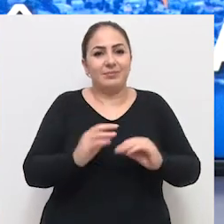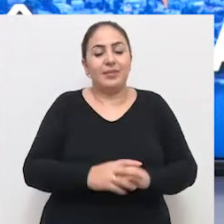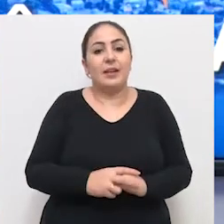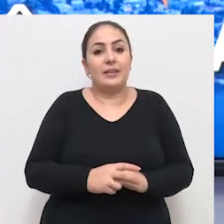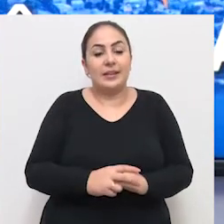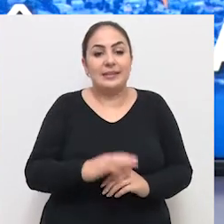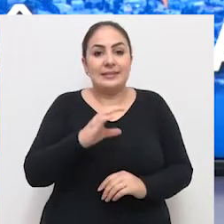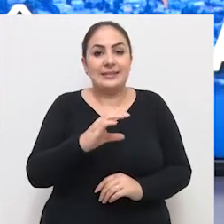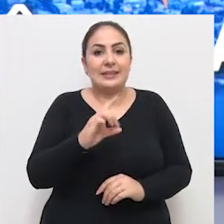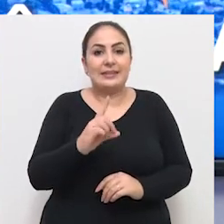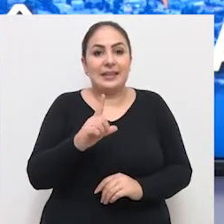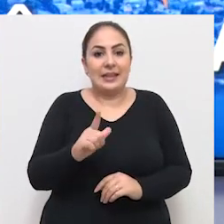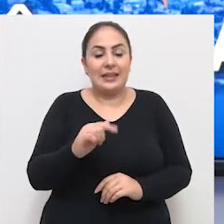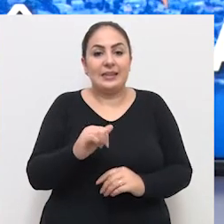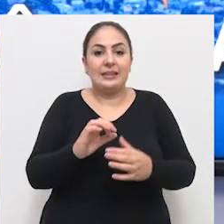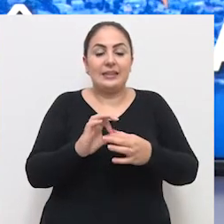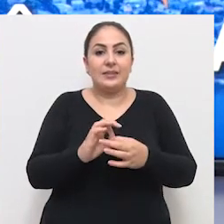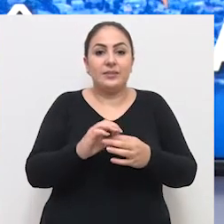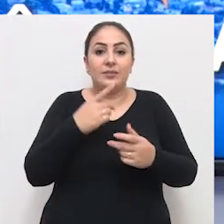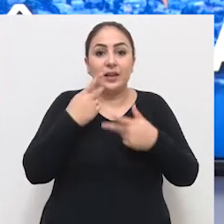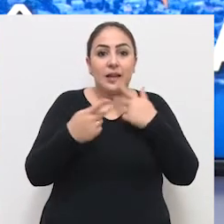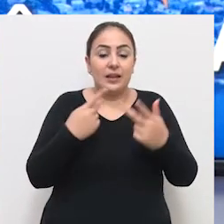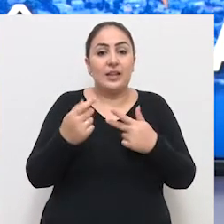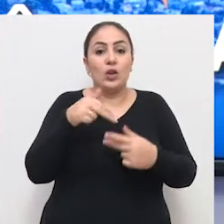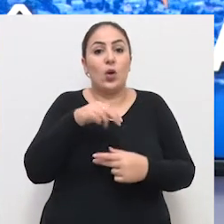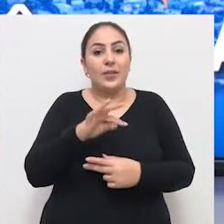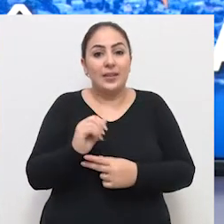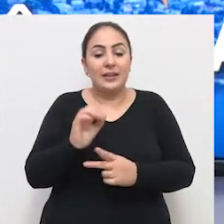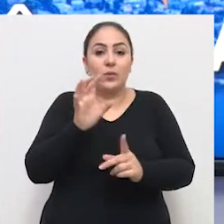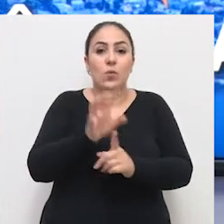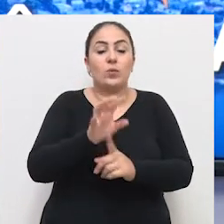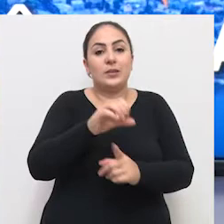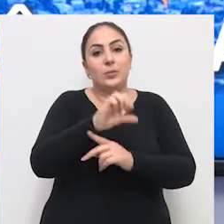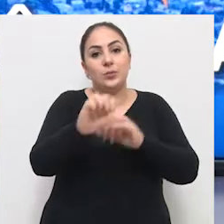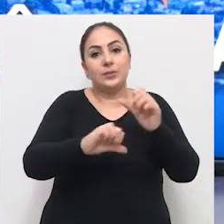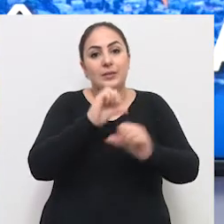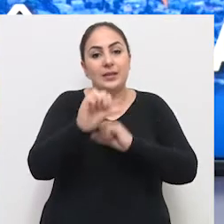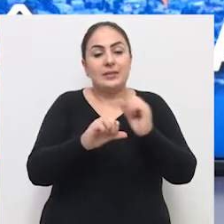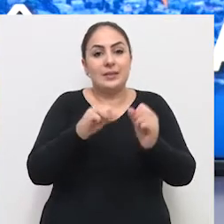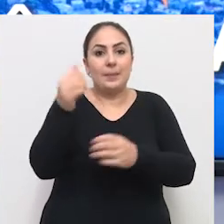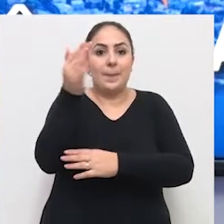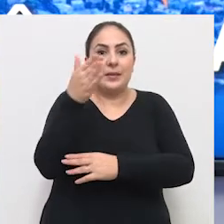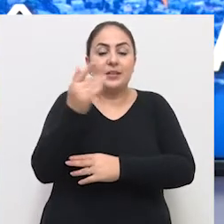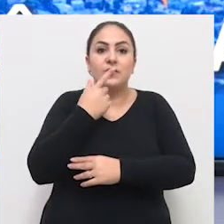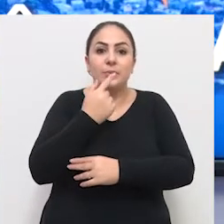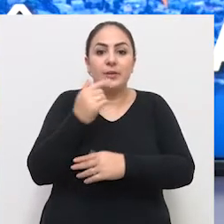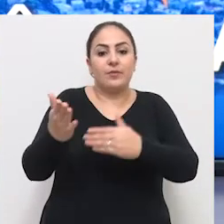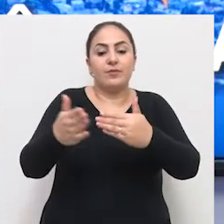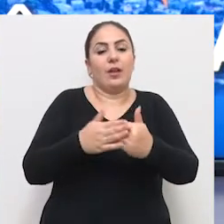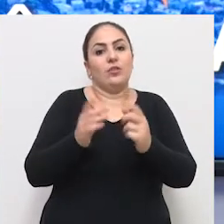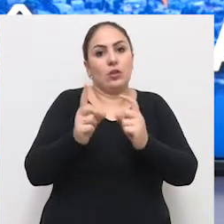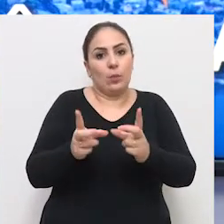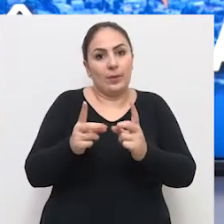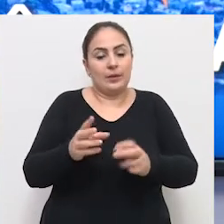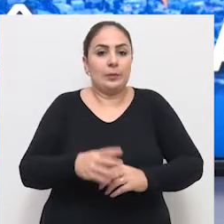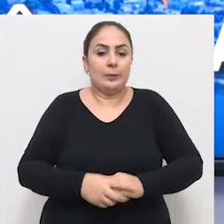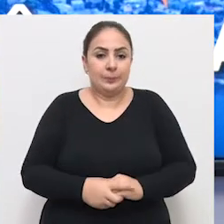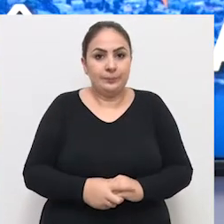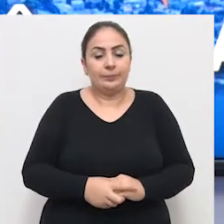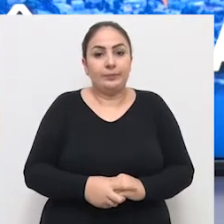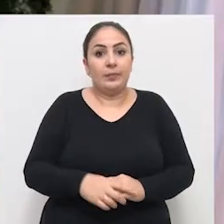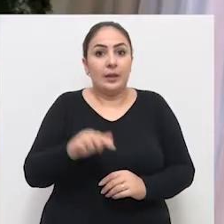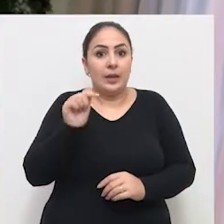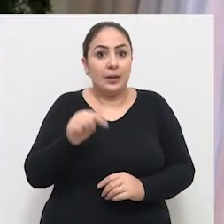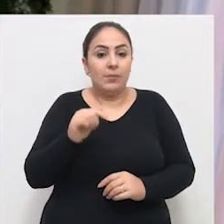Boa noite. CDL emite nota de repúdio à mudança de bandeira para a vermelha e o fechamento do